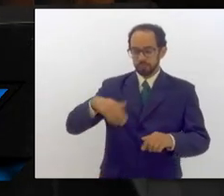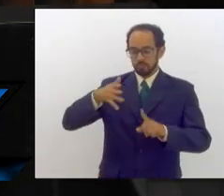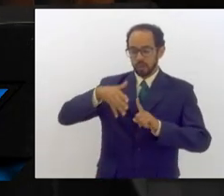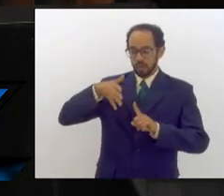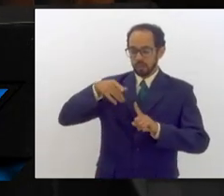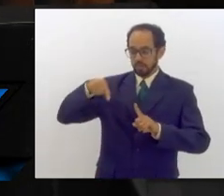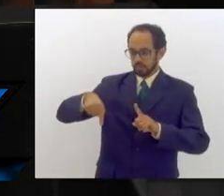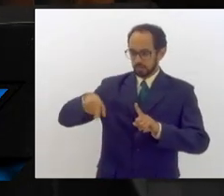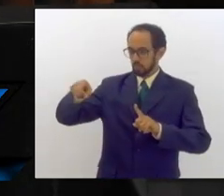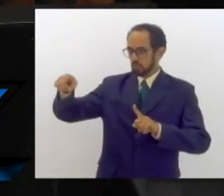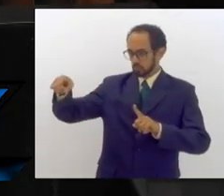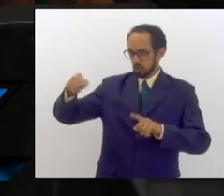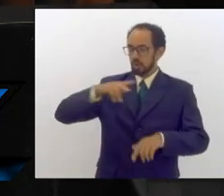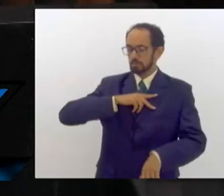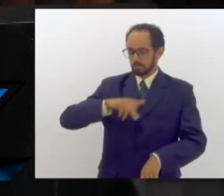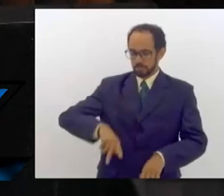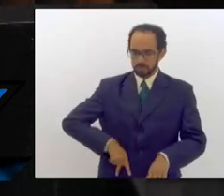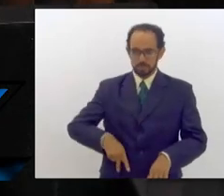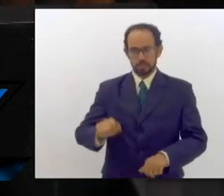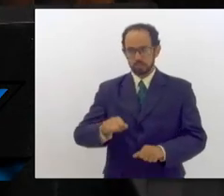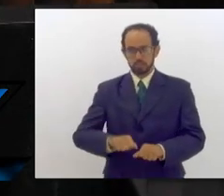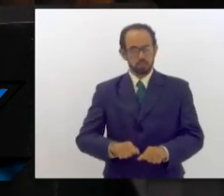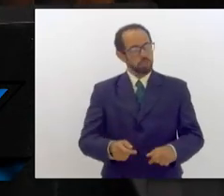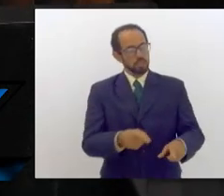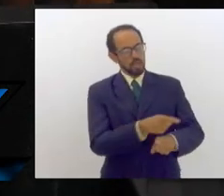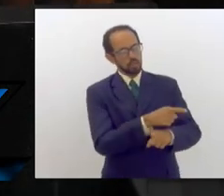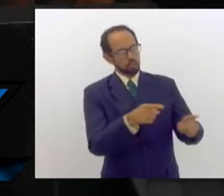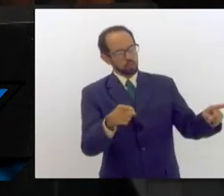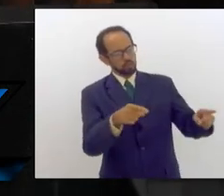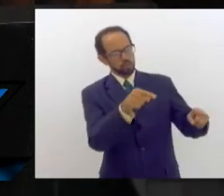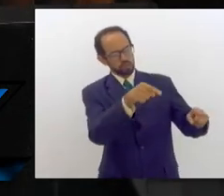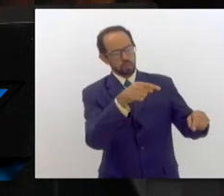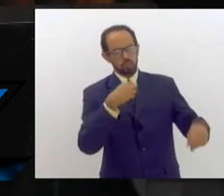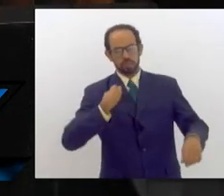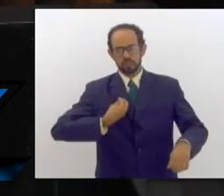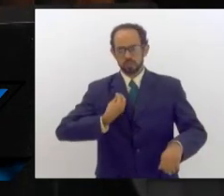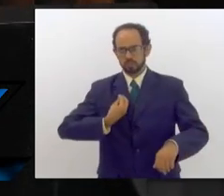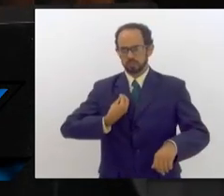presidindo na sessão aos colegas que a questão de